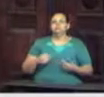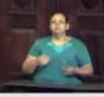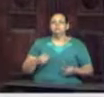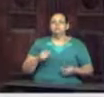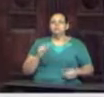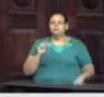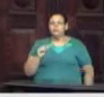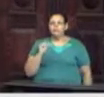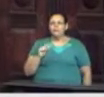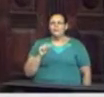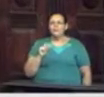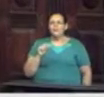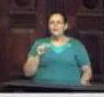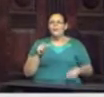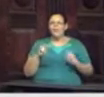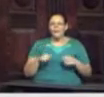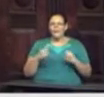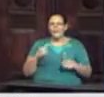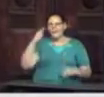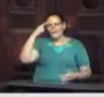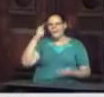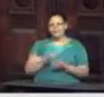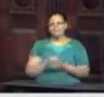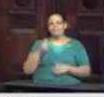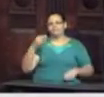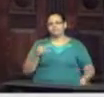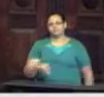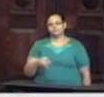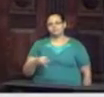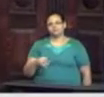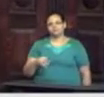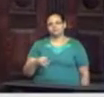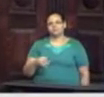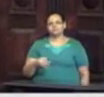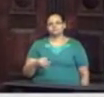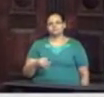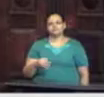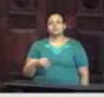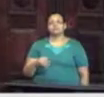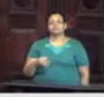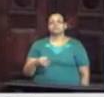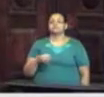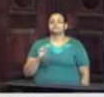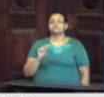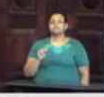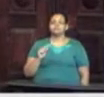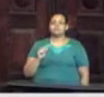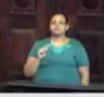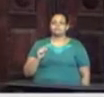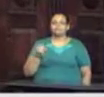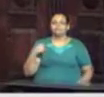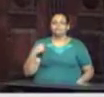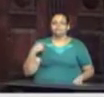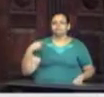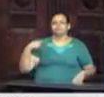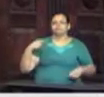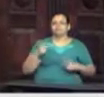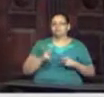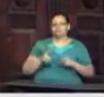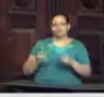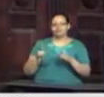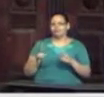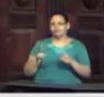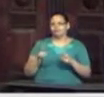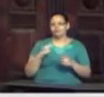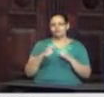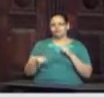que deve ser a decisão correta, no caso de impedir a continuidade